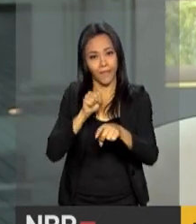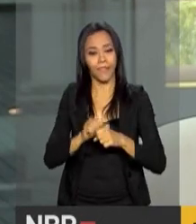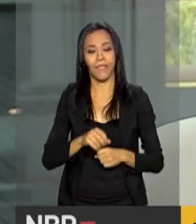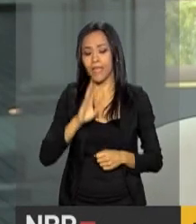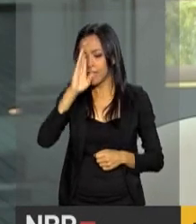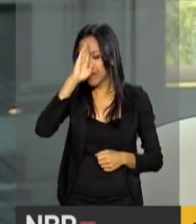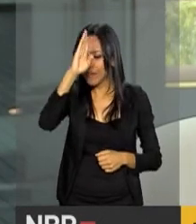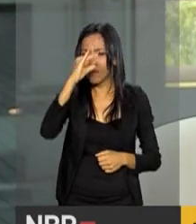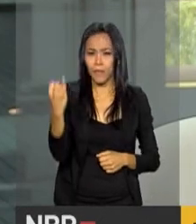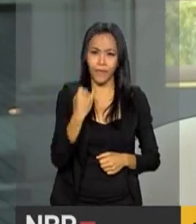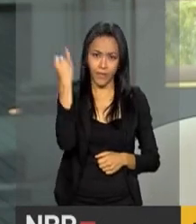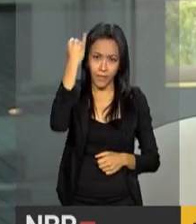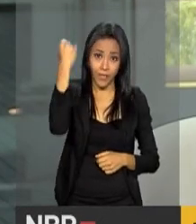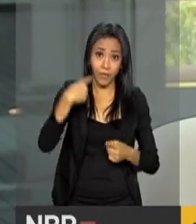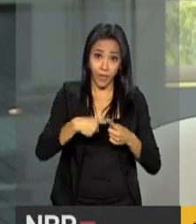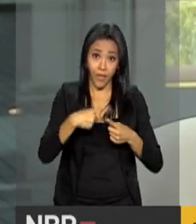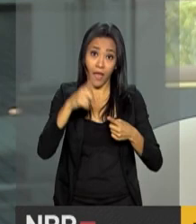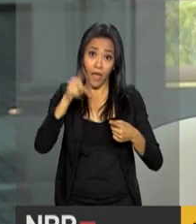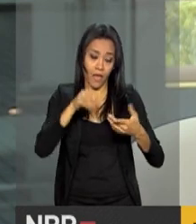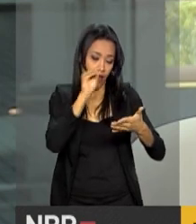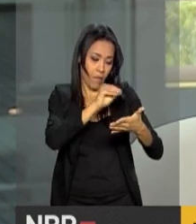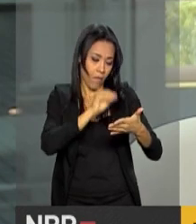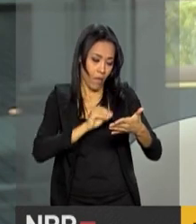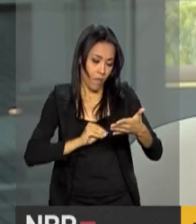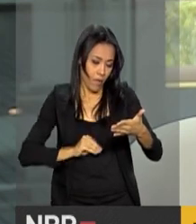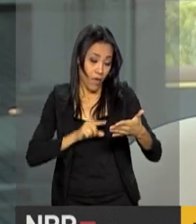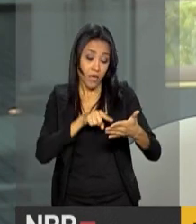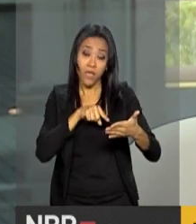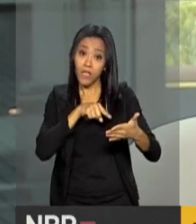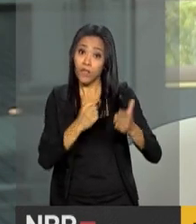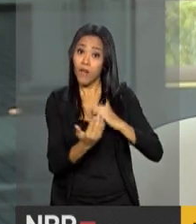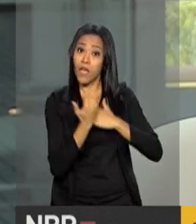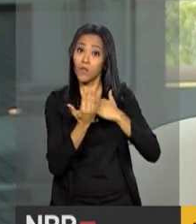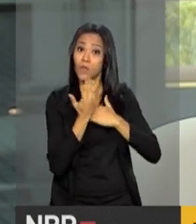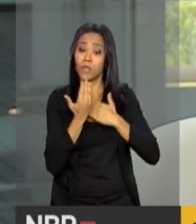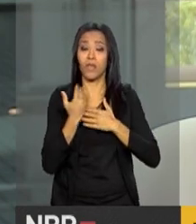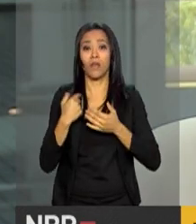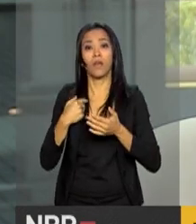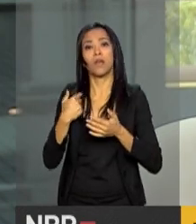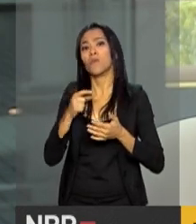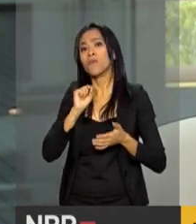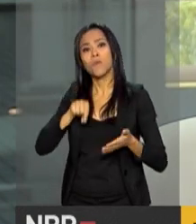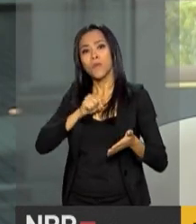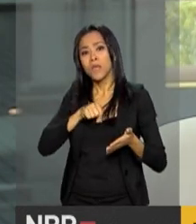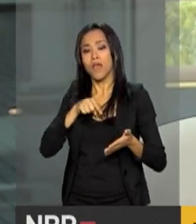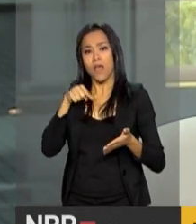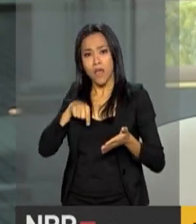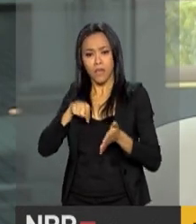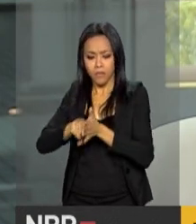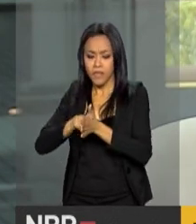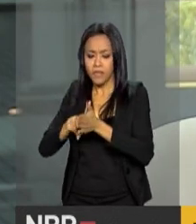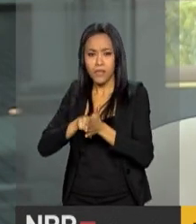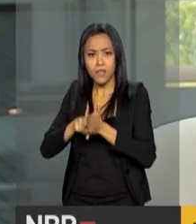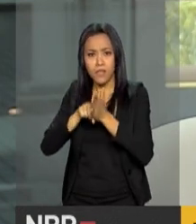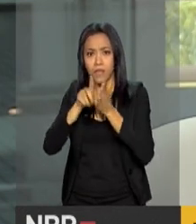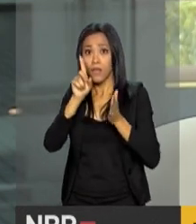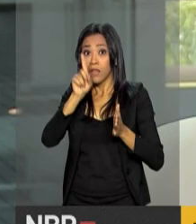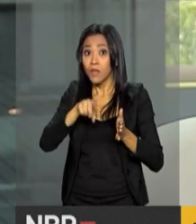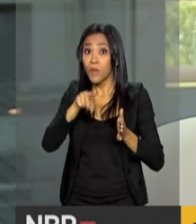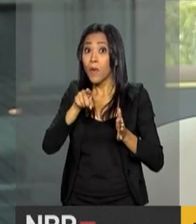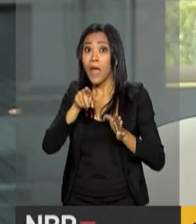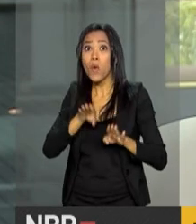censo agropecuário é um cadastro que ele servirá de insumo para essa pesquisa que ela não será universal ela será